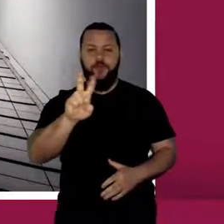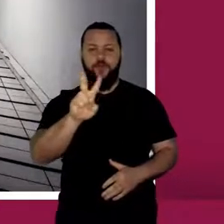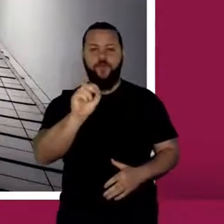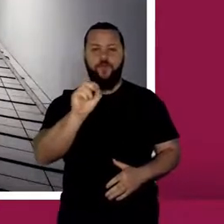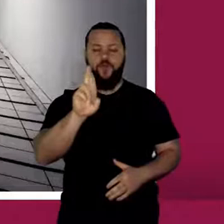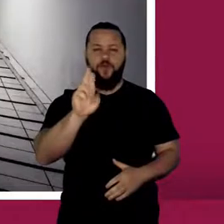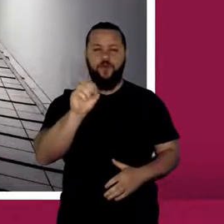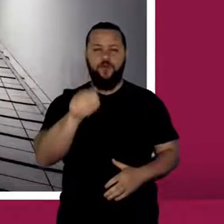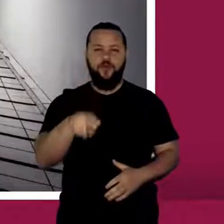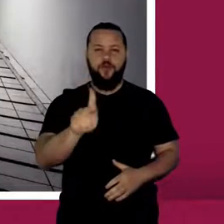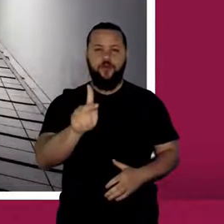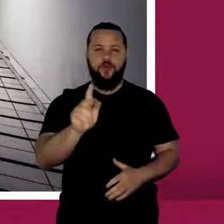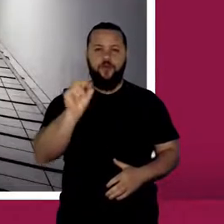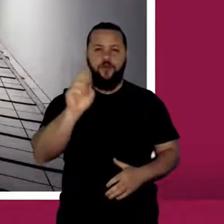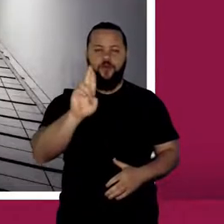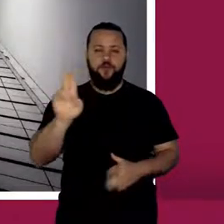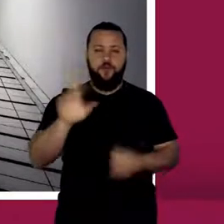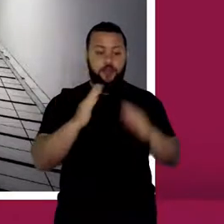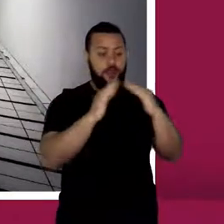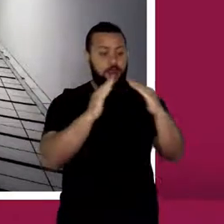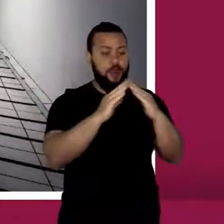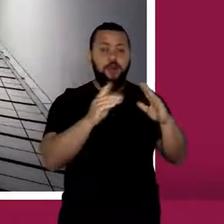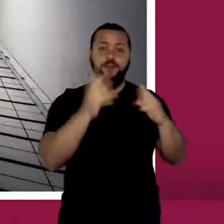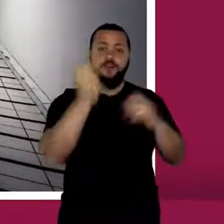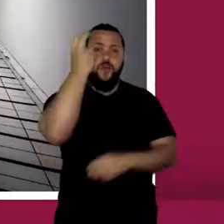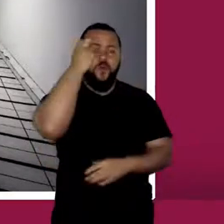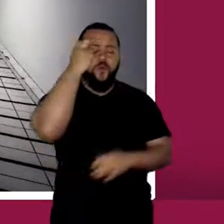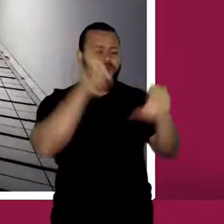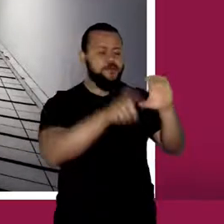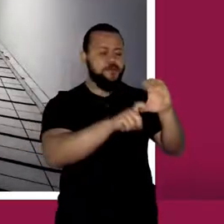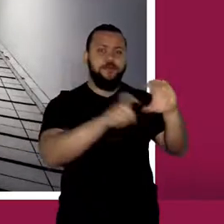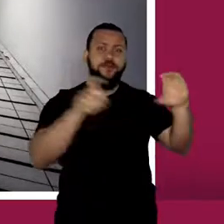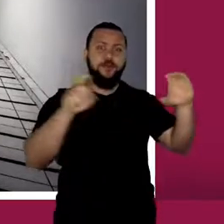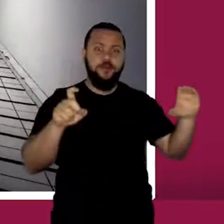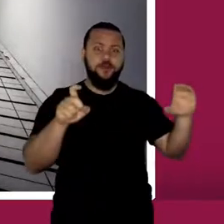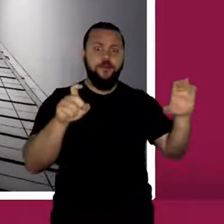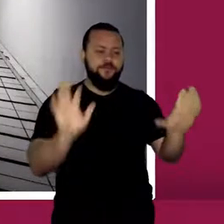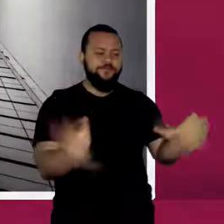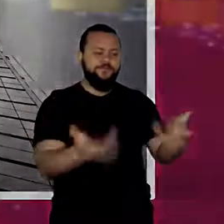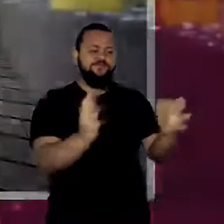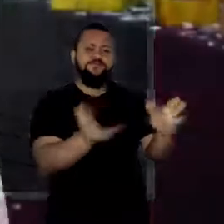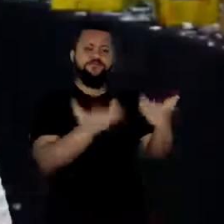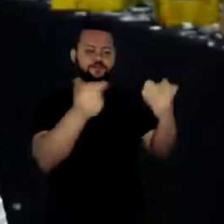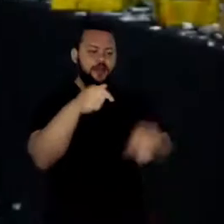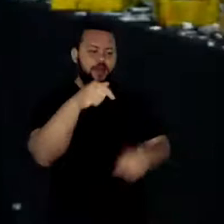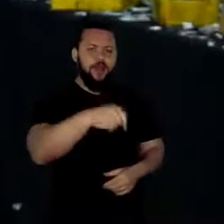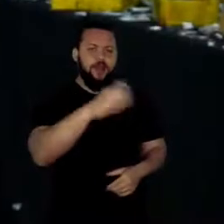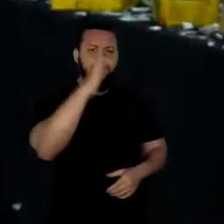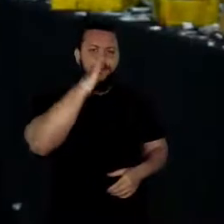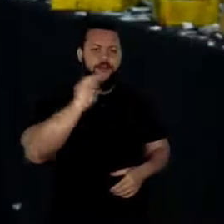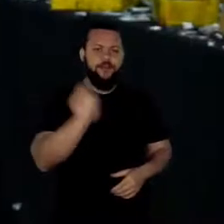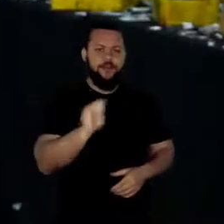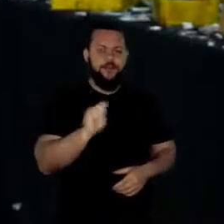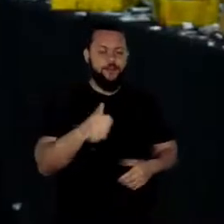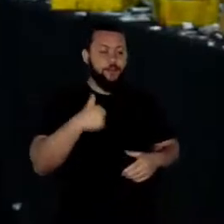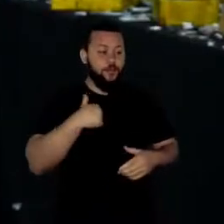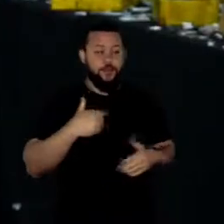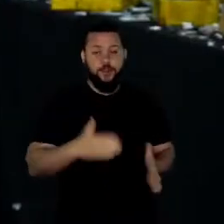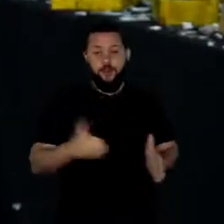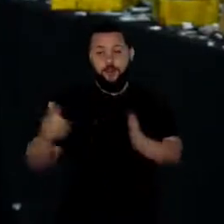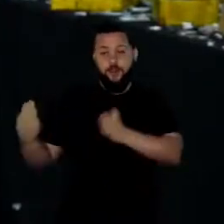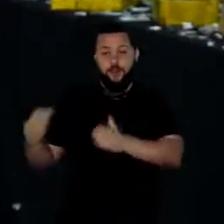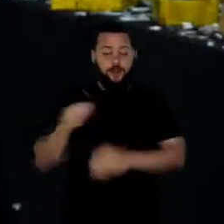cultura independente que fomenta e difunde a arte e cultura nesta cidade. Estou aqui com Ana